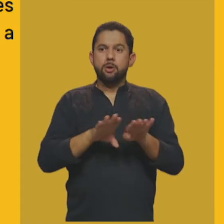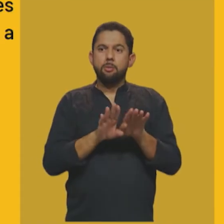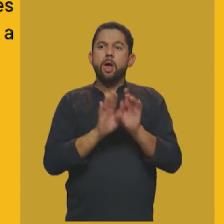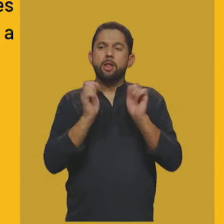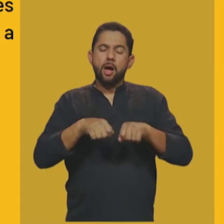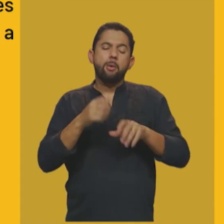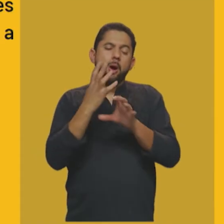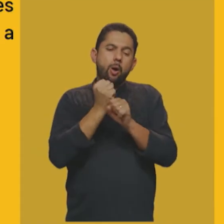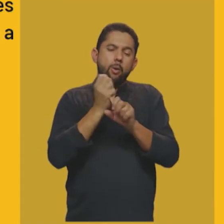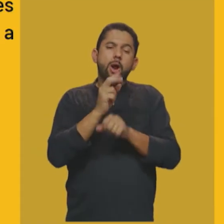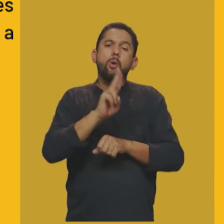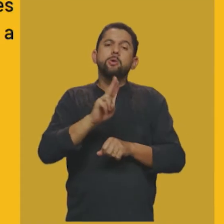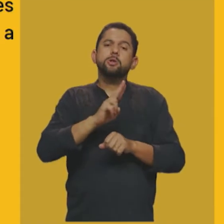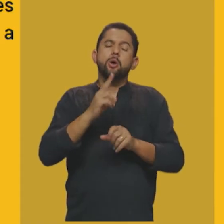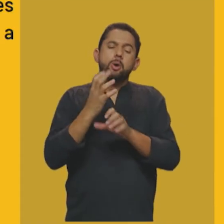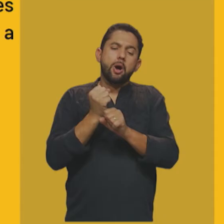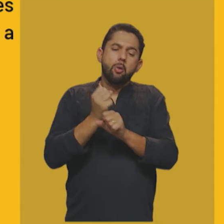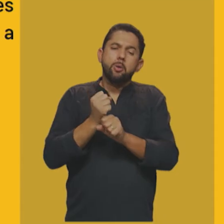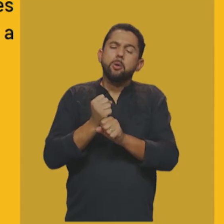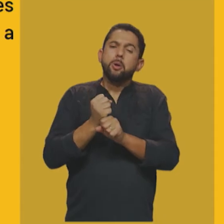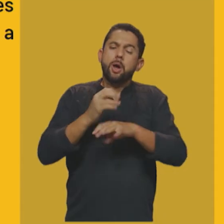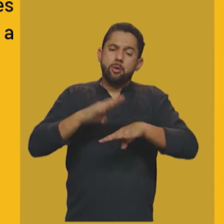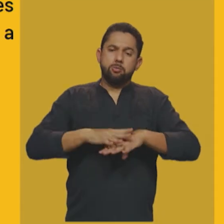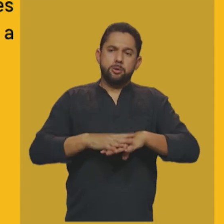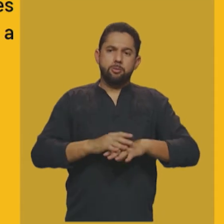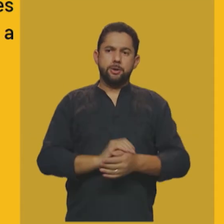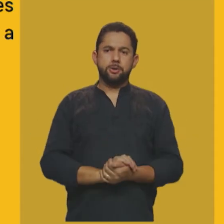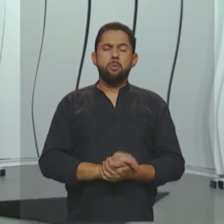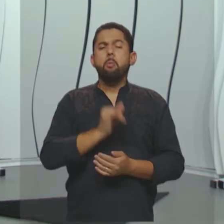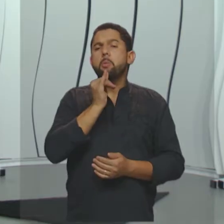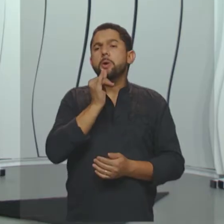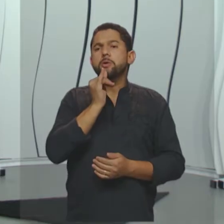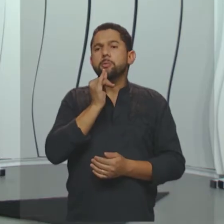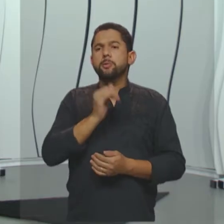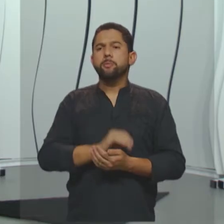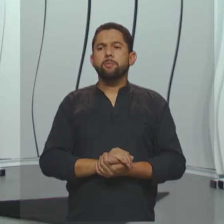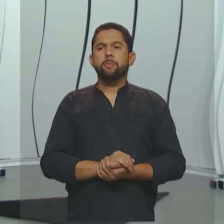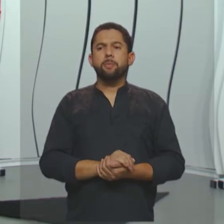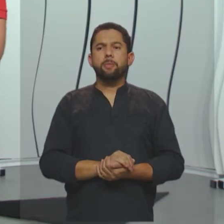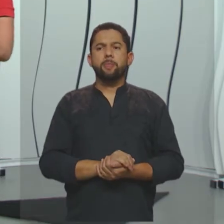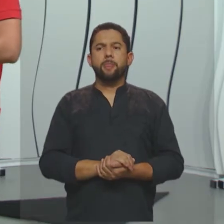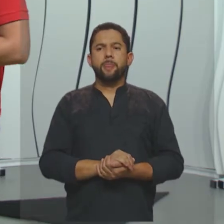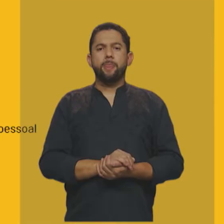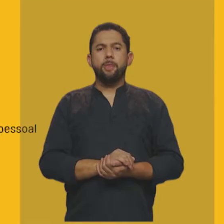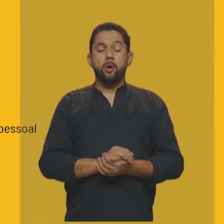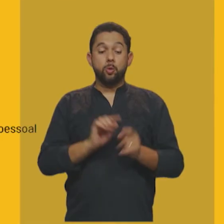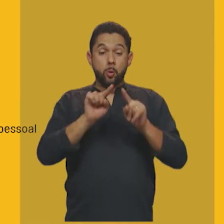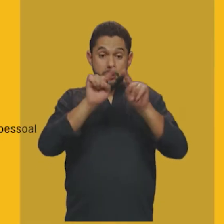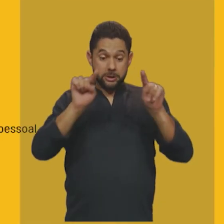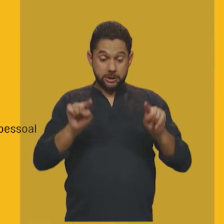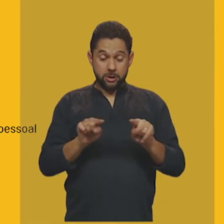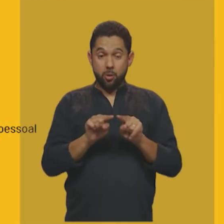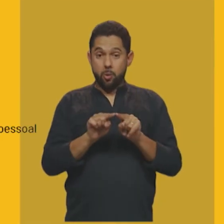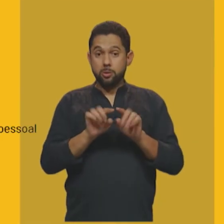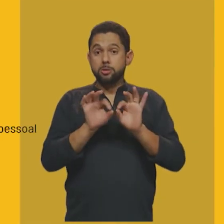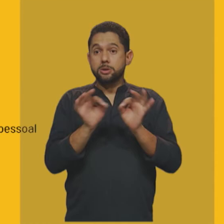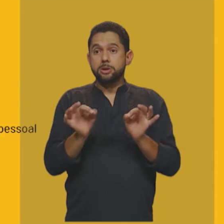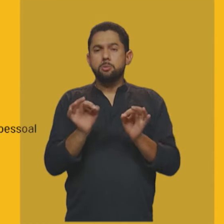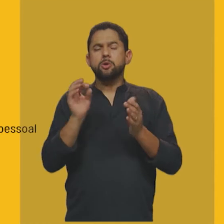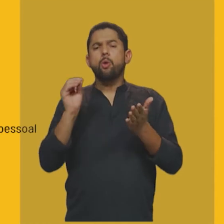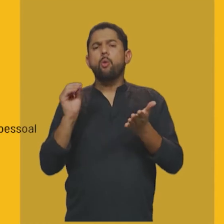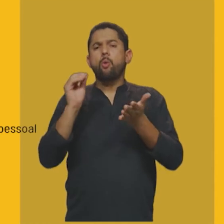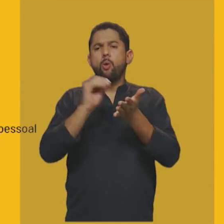e eu aplico a primeira lei de Ohm. Veja um exemplo aqui. No circuito simples, eu coloquei ali